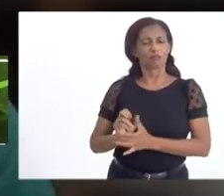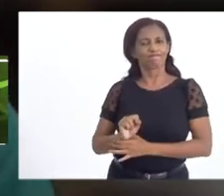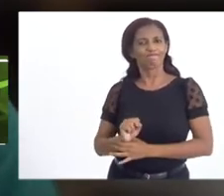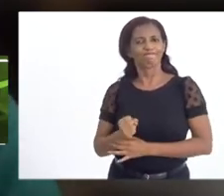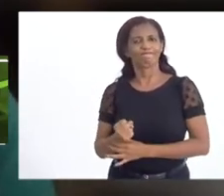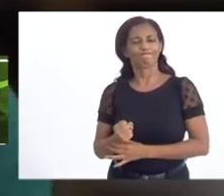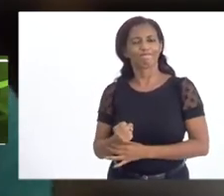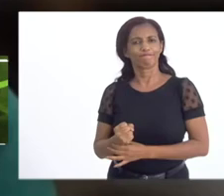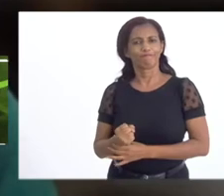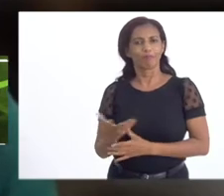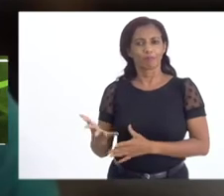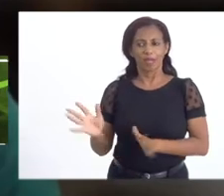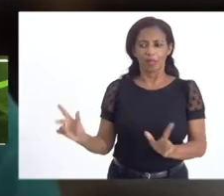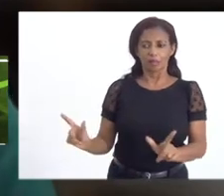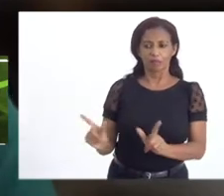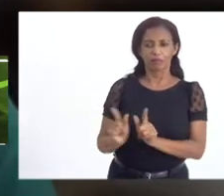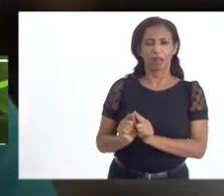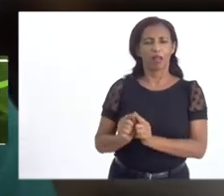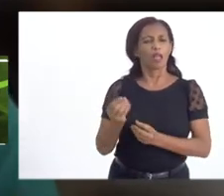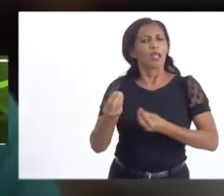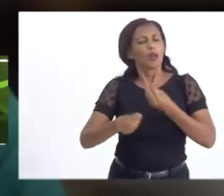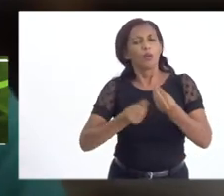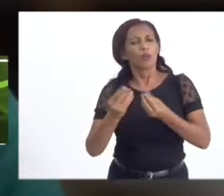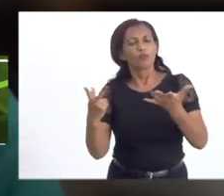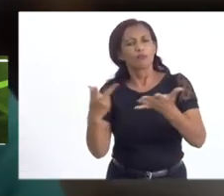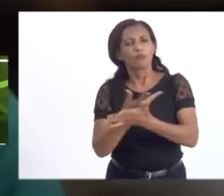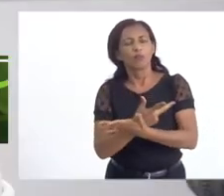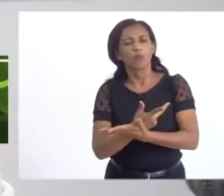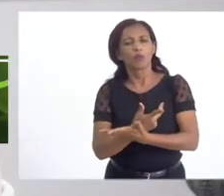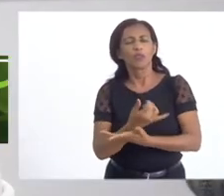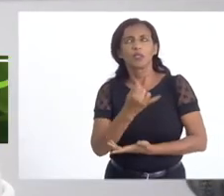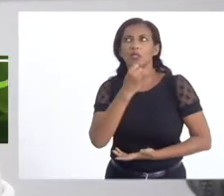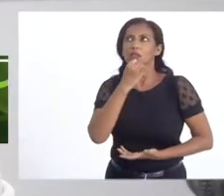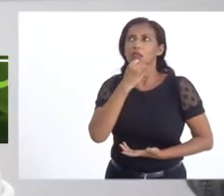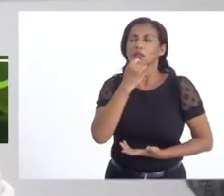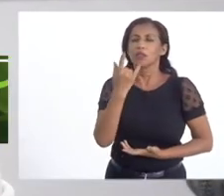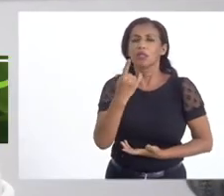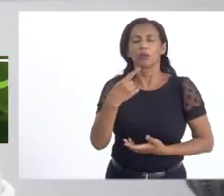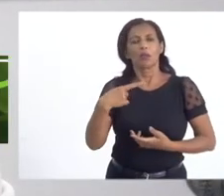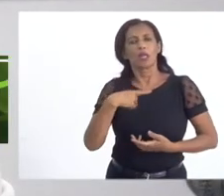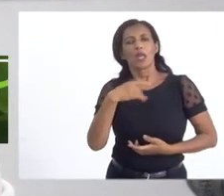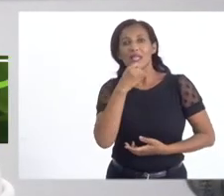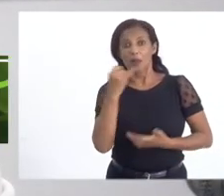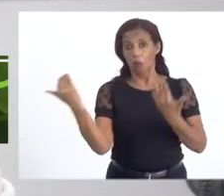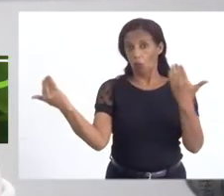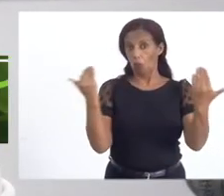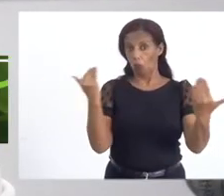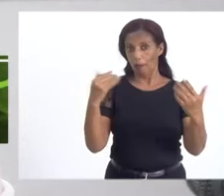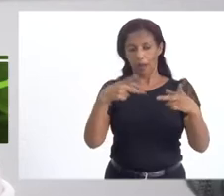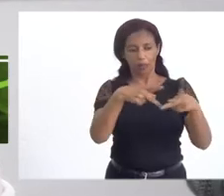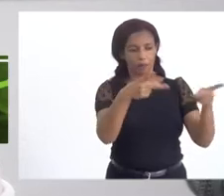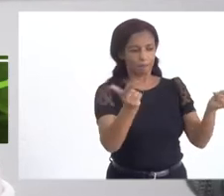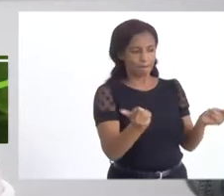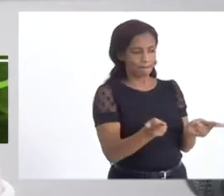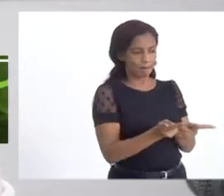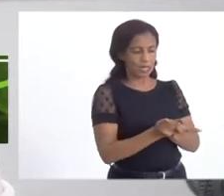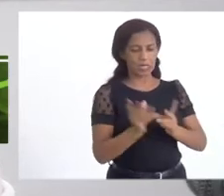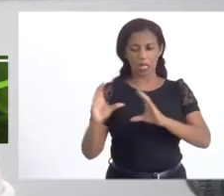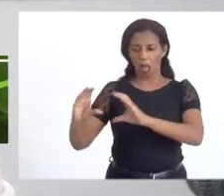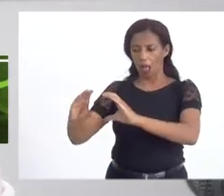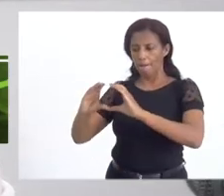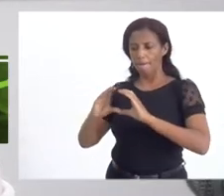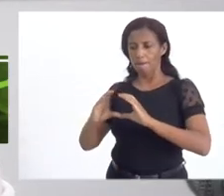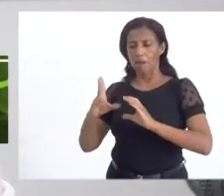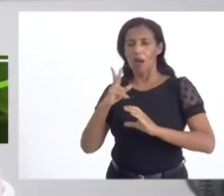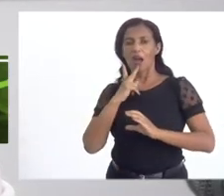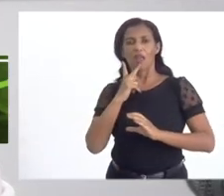grande. Né? Para simplificar bastante, é como se eu tivesse uma pizzaria e uma hamburgueria, e alguém fala para mim, vou